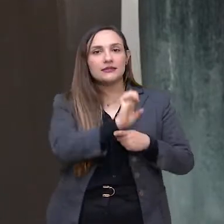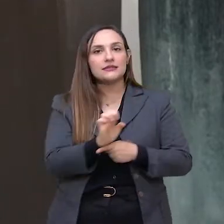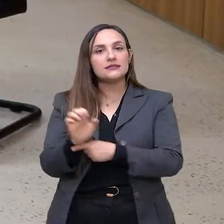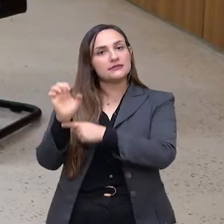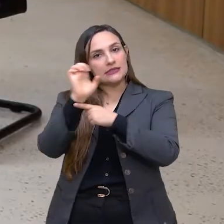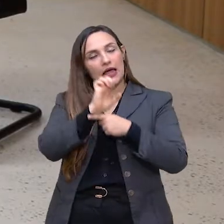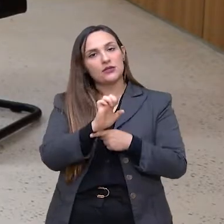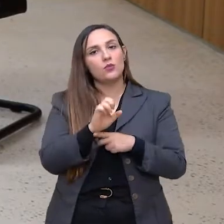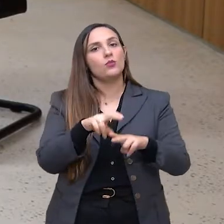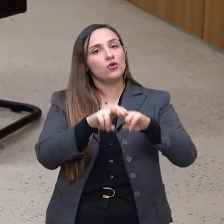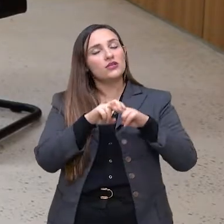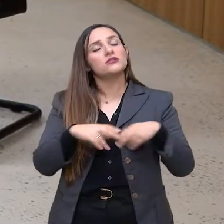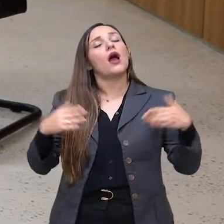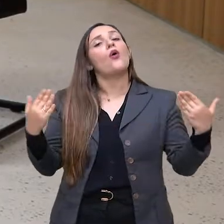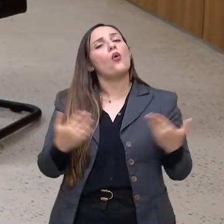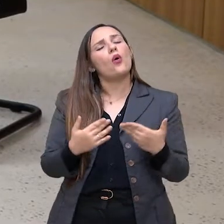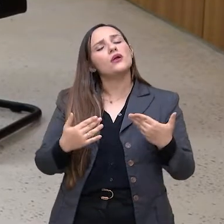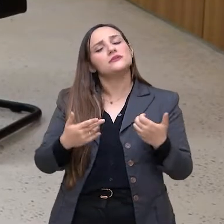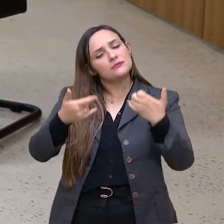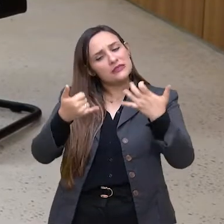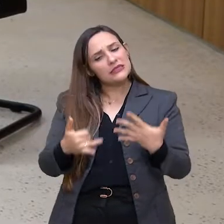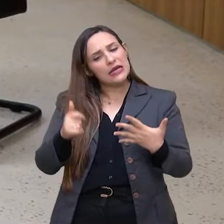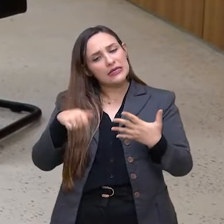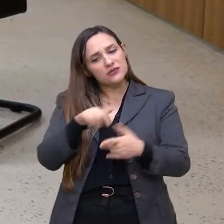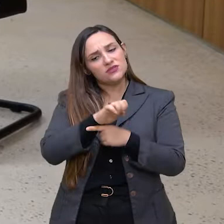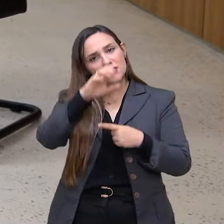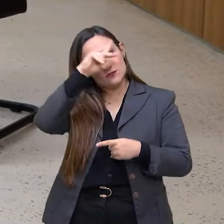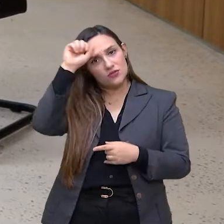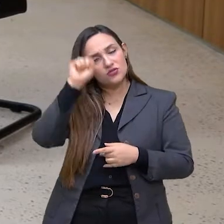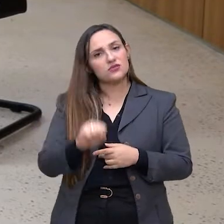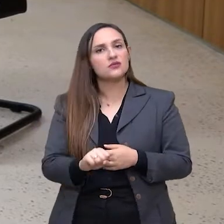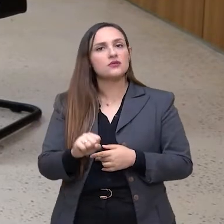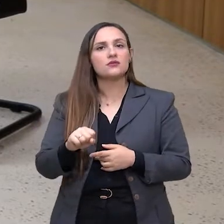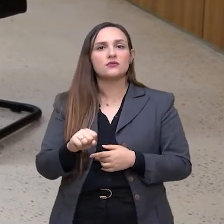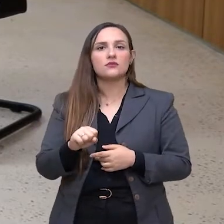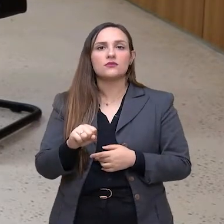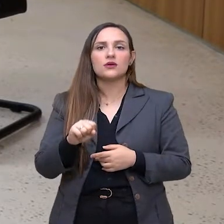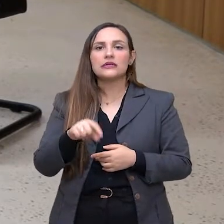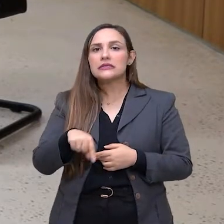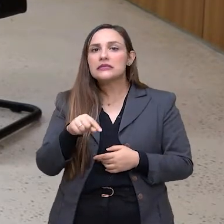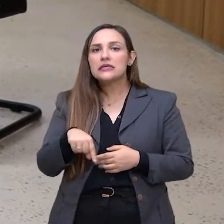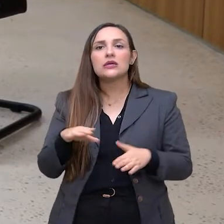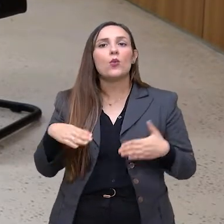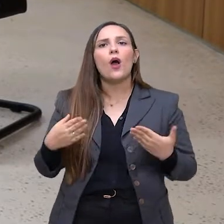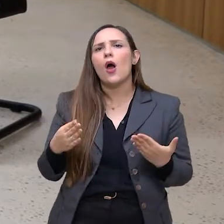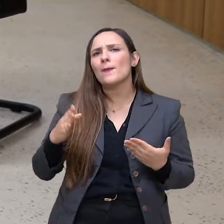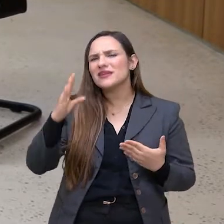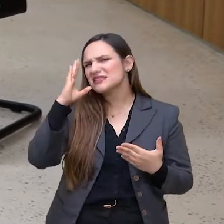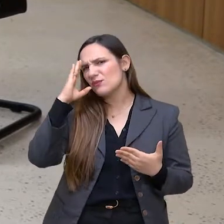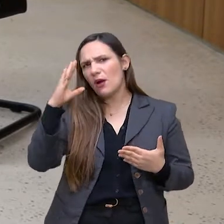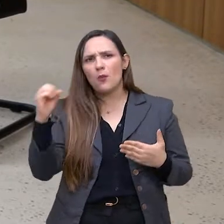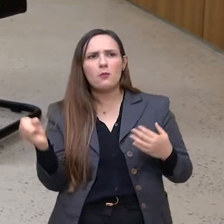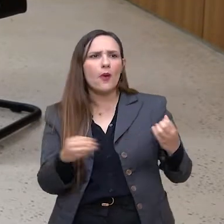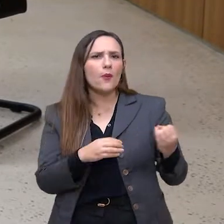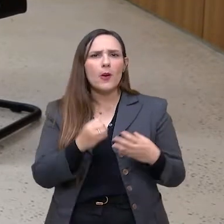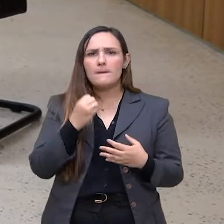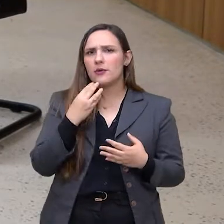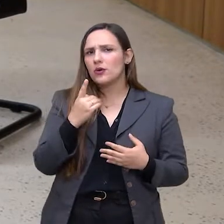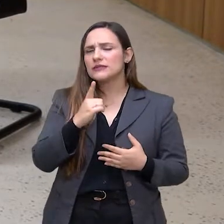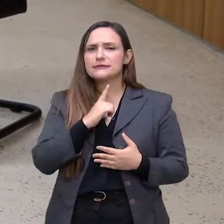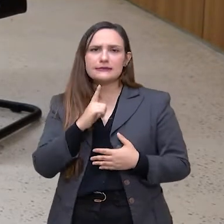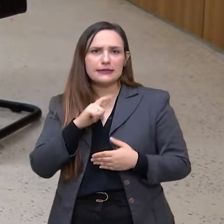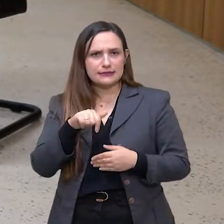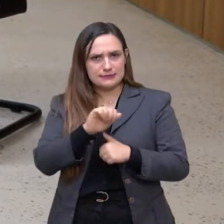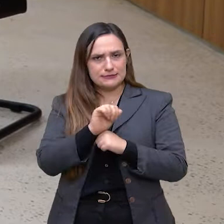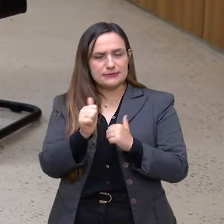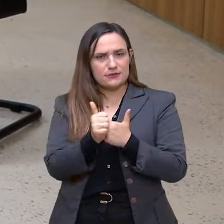aqui para a gente quais são os destaques do plano estadual, né, do Plano de Logística Sustentável aqui do Tribunal de Justiça de